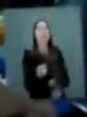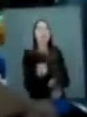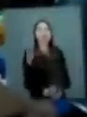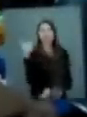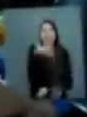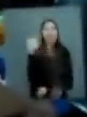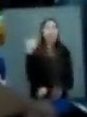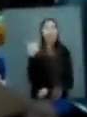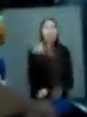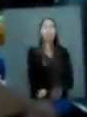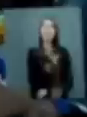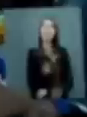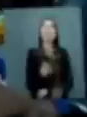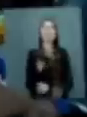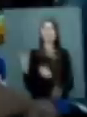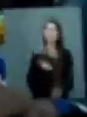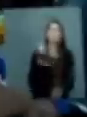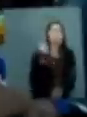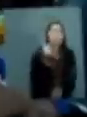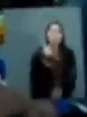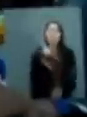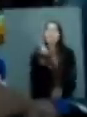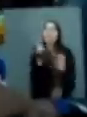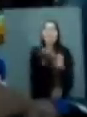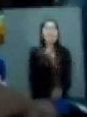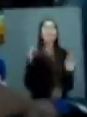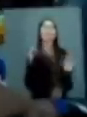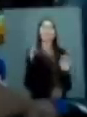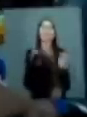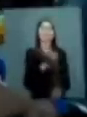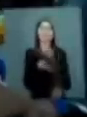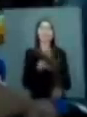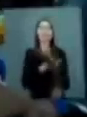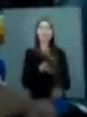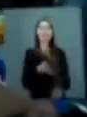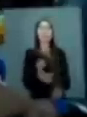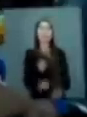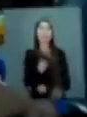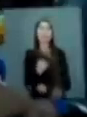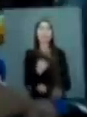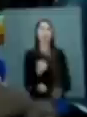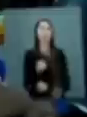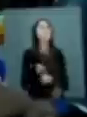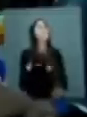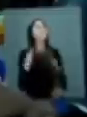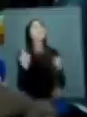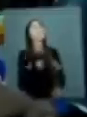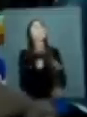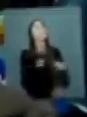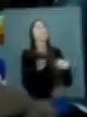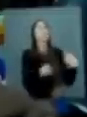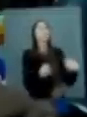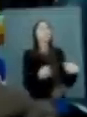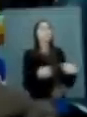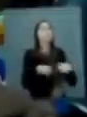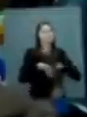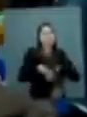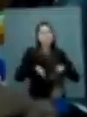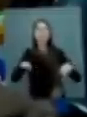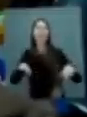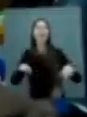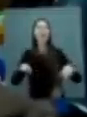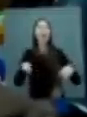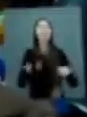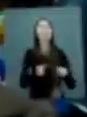para nos defender armamentista Mas por que essa política de segregação Porque